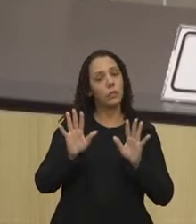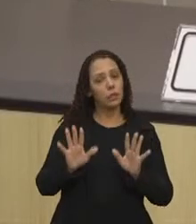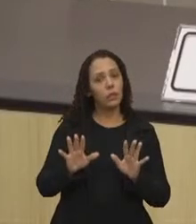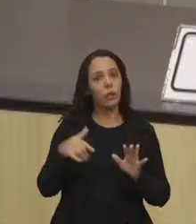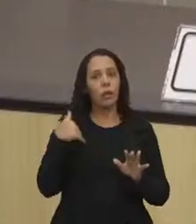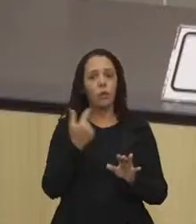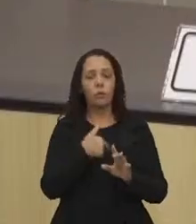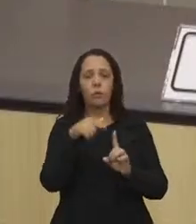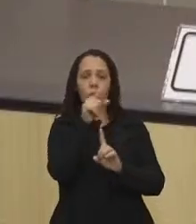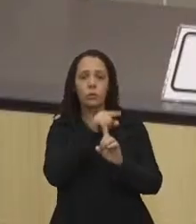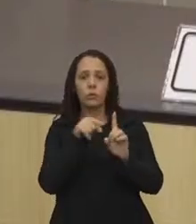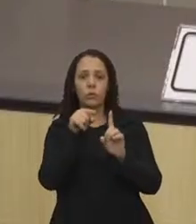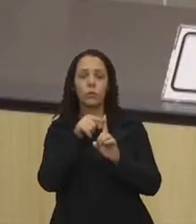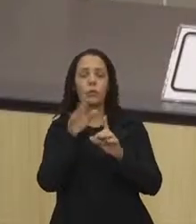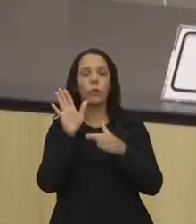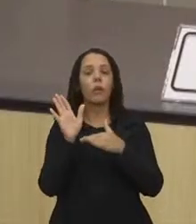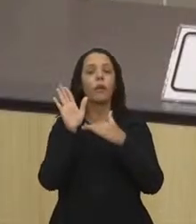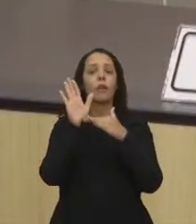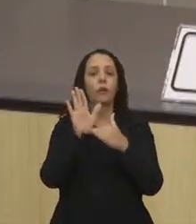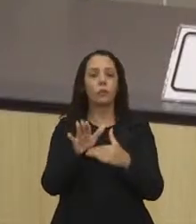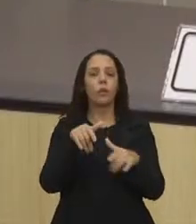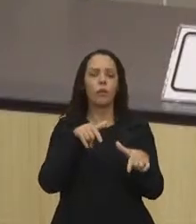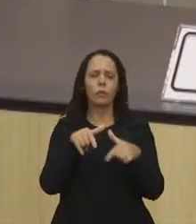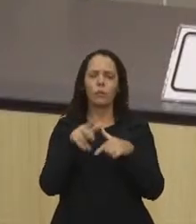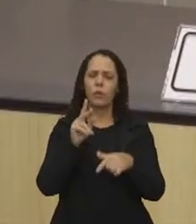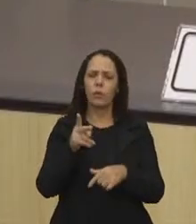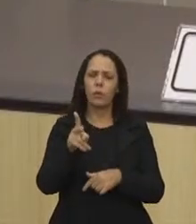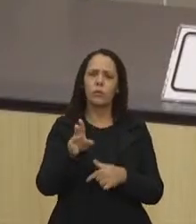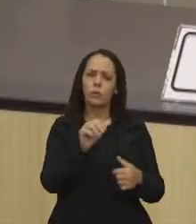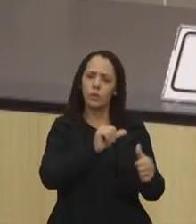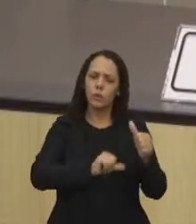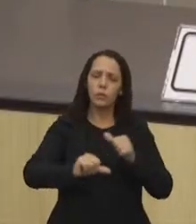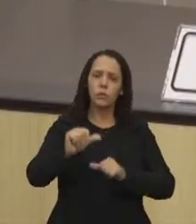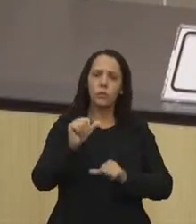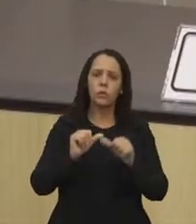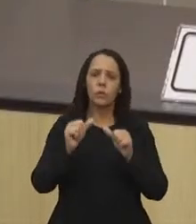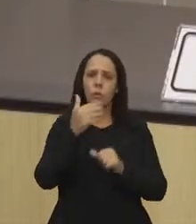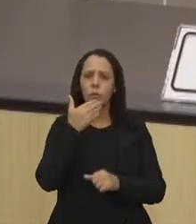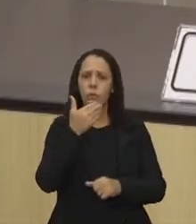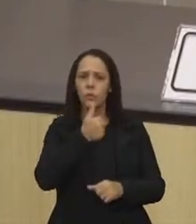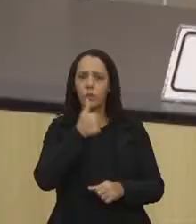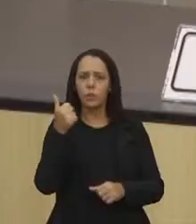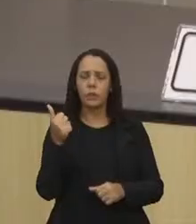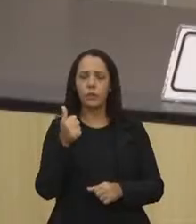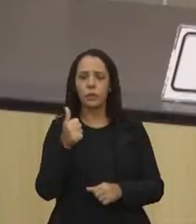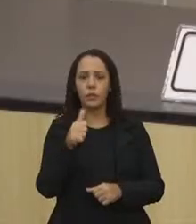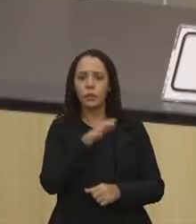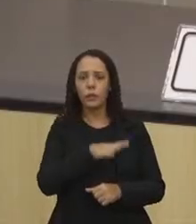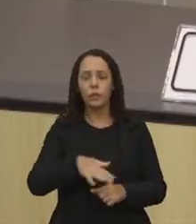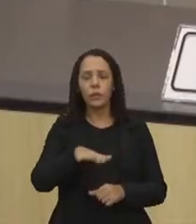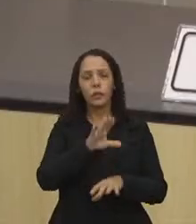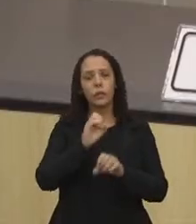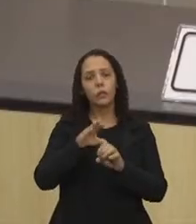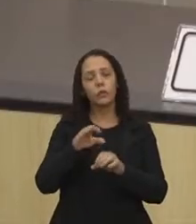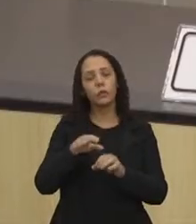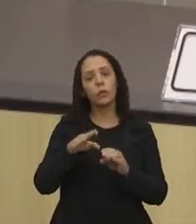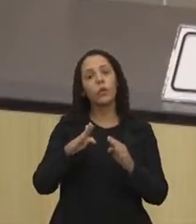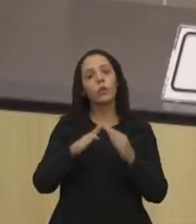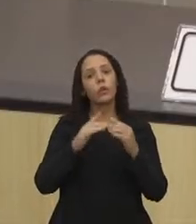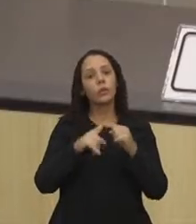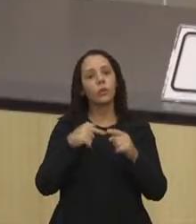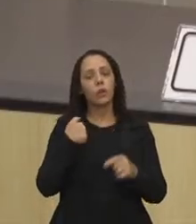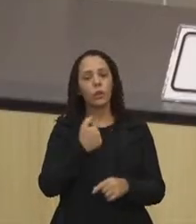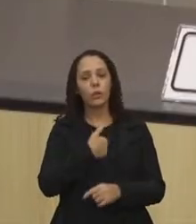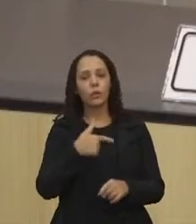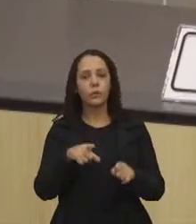objetivo é esse, fazer a ponte e trabalhar sempre na transformação, da melhoria da condição da educação na nossa instituição, consequentemente,